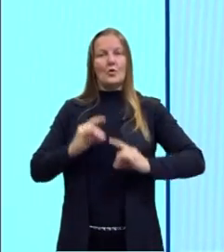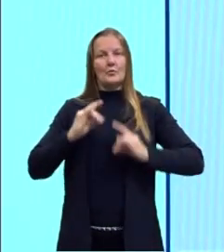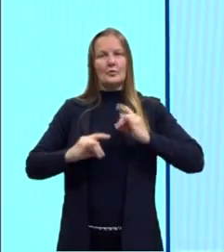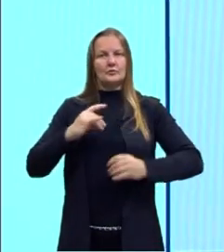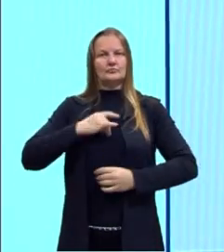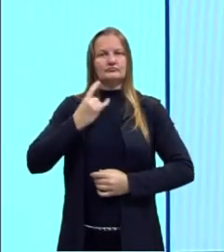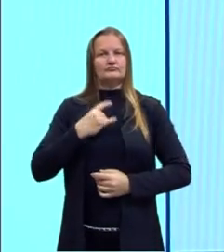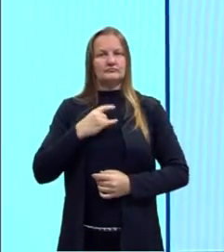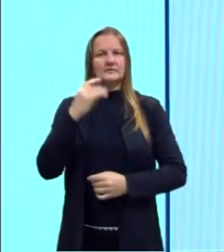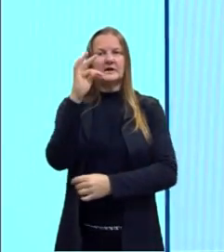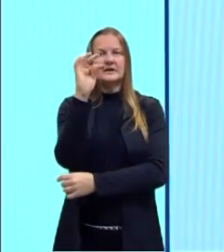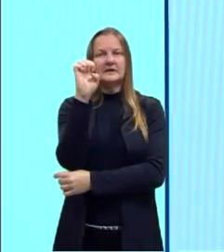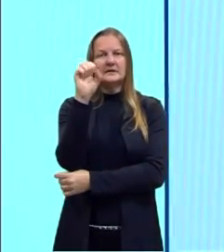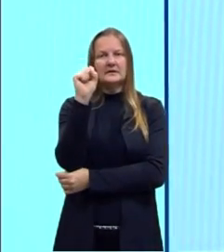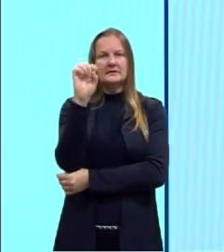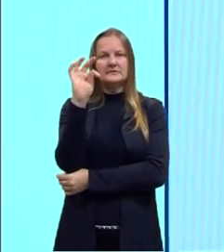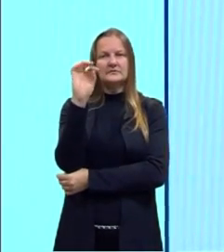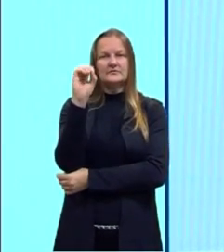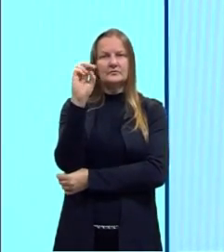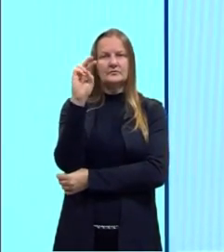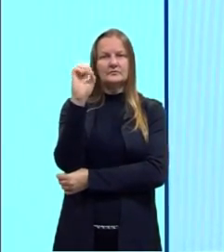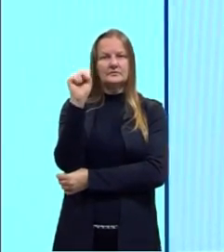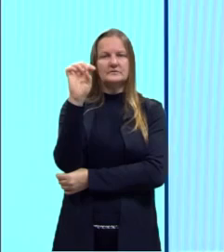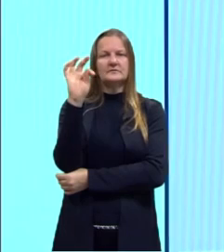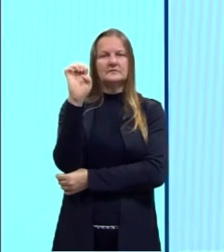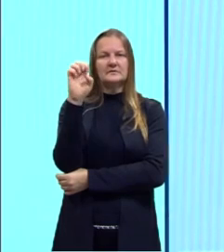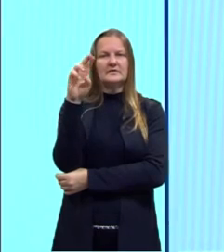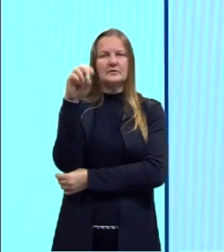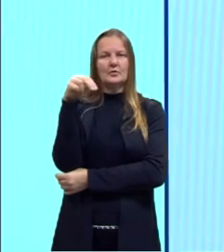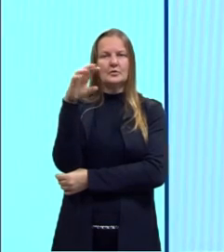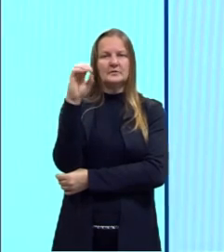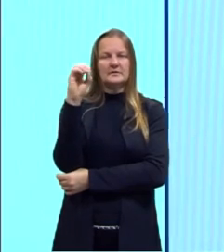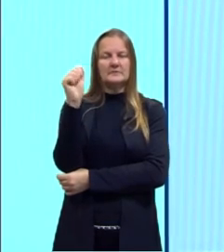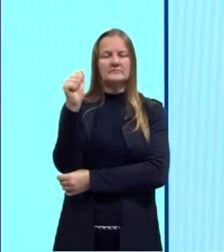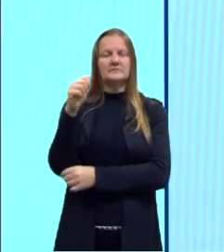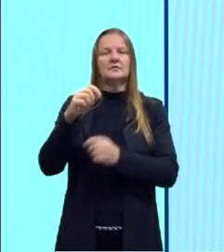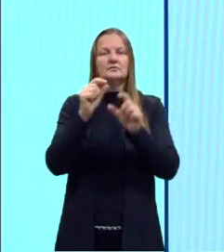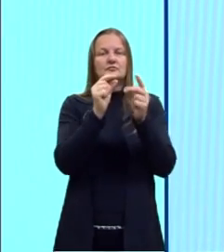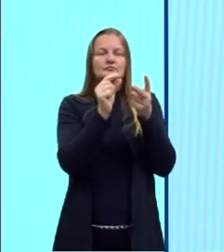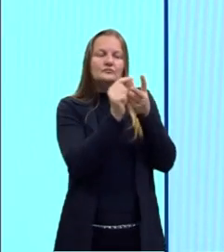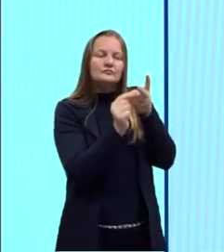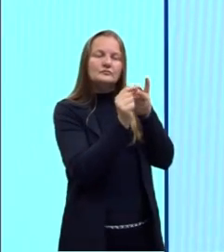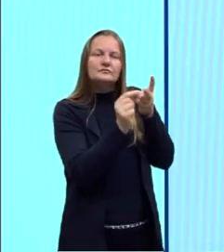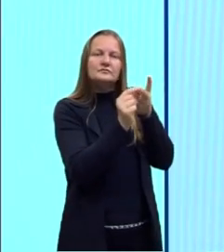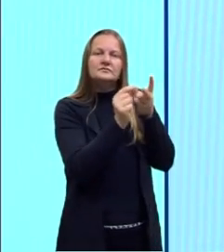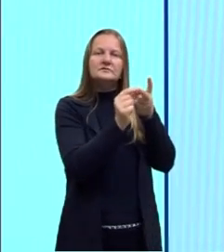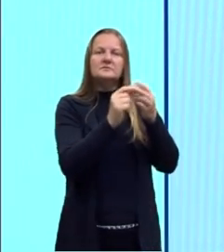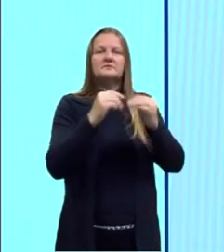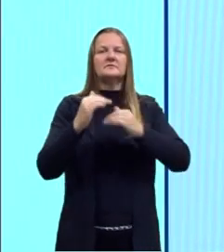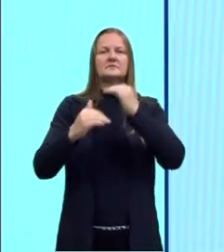vai se ligar ali um receptor chamado TFM esse Gene E aí vai desenvolver características